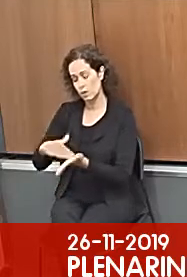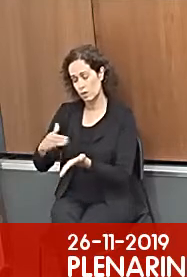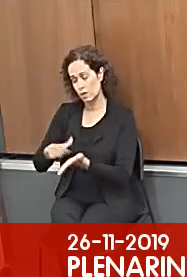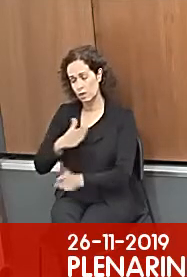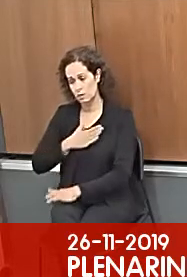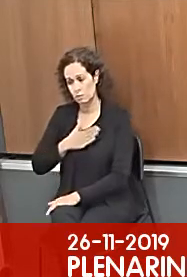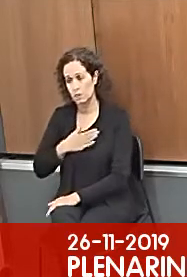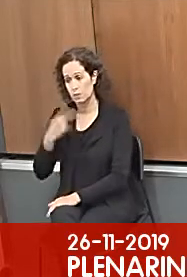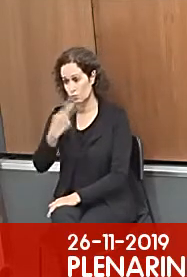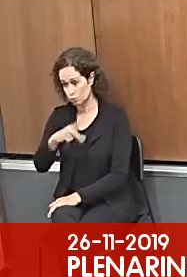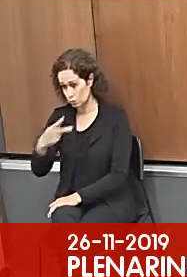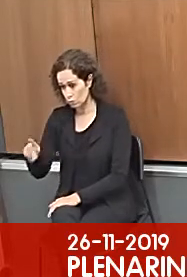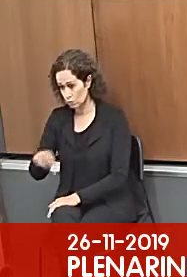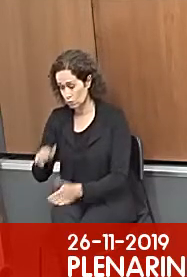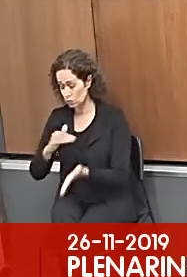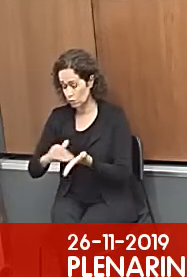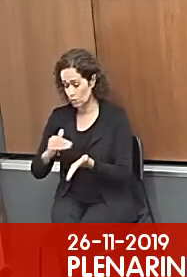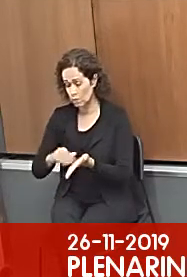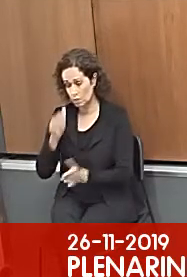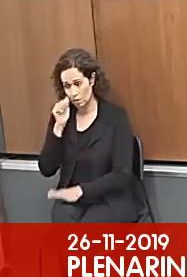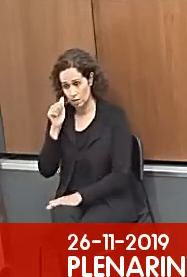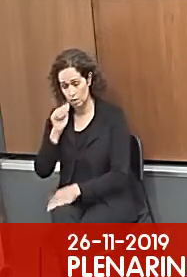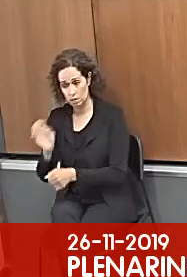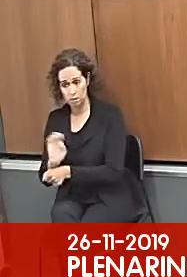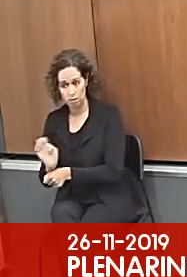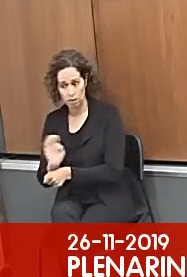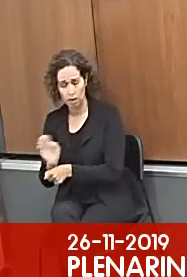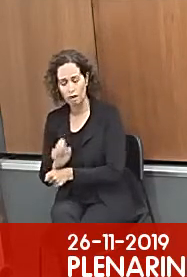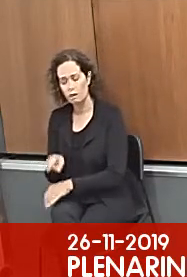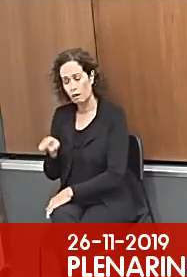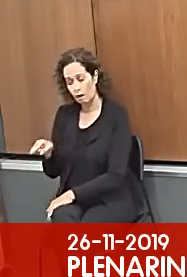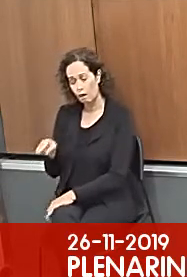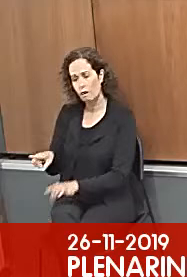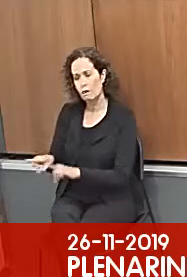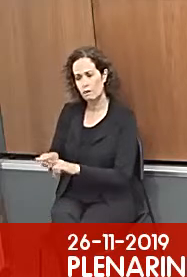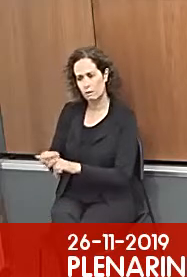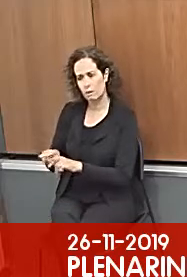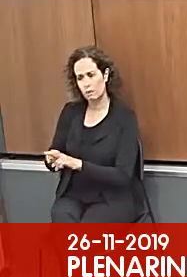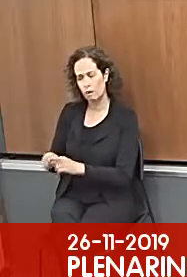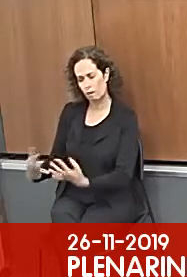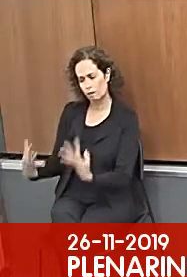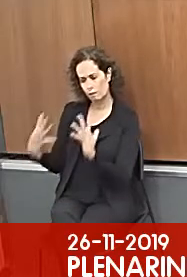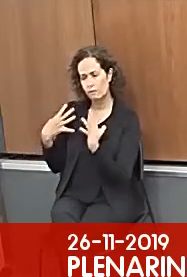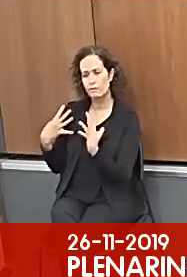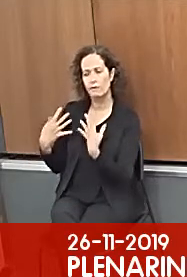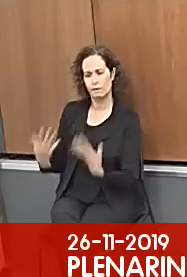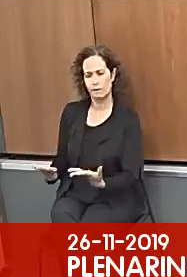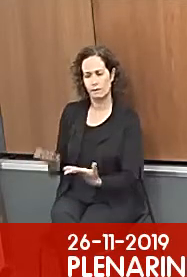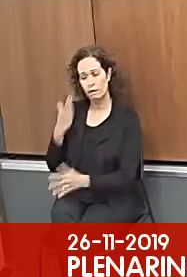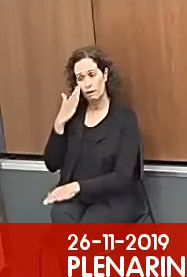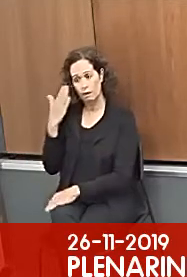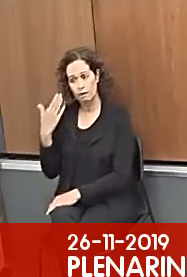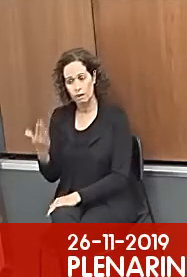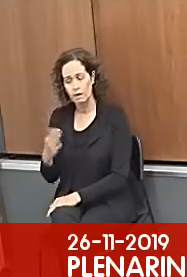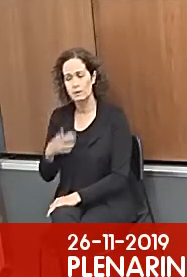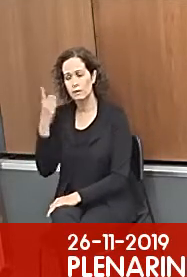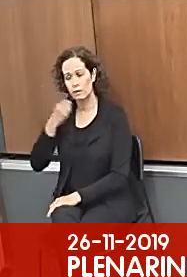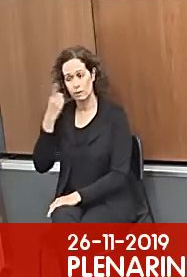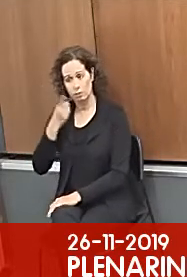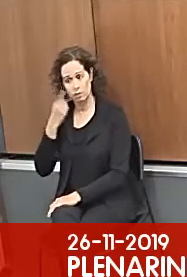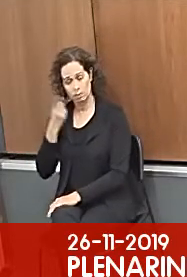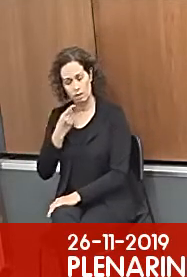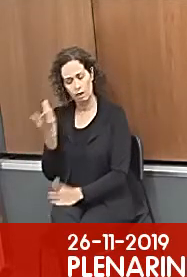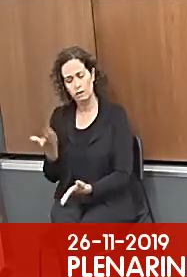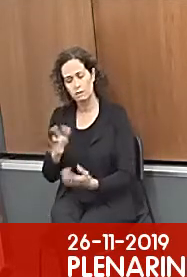minha secretária, a sua secretária de Estado, ela também está nos ouvindo, graças ao deputado que